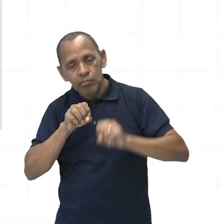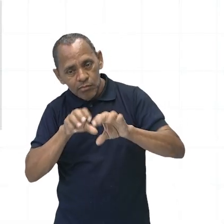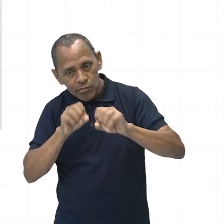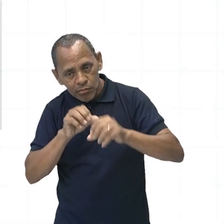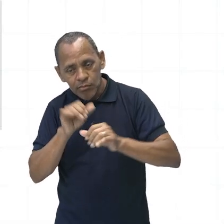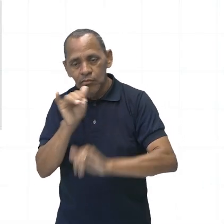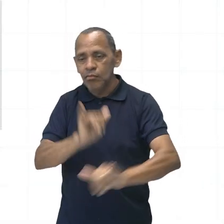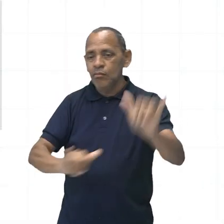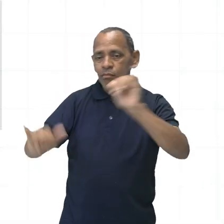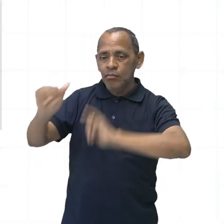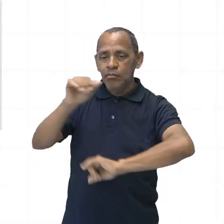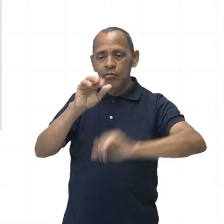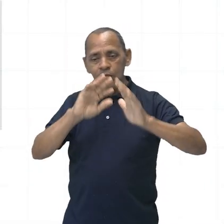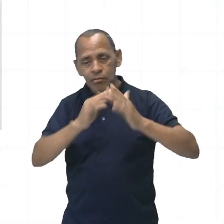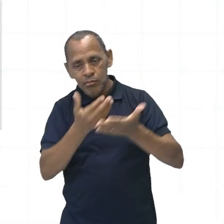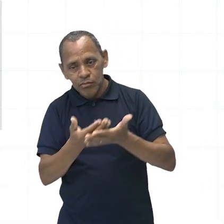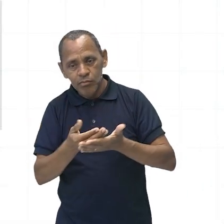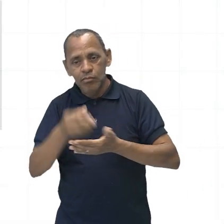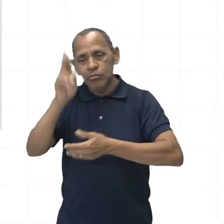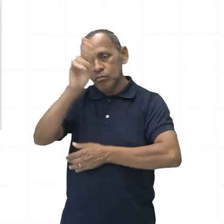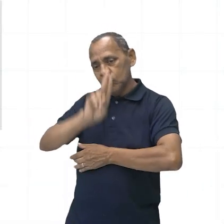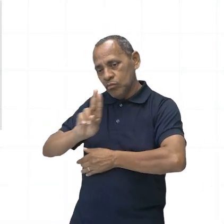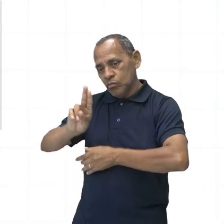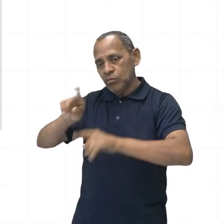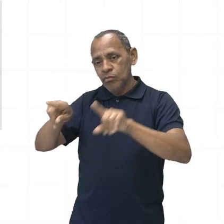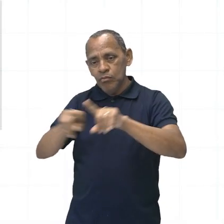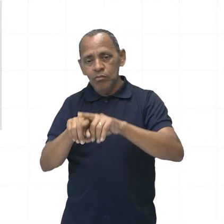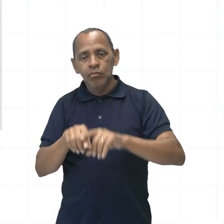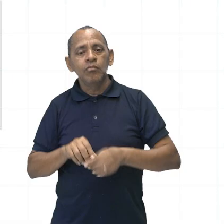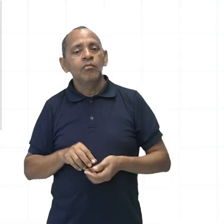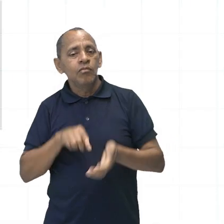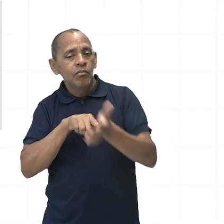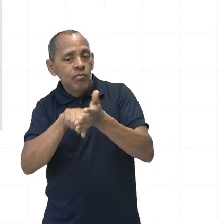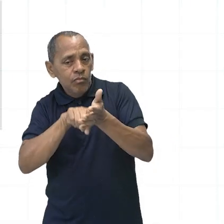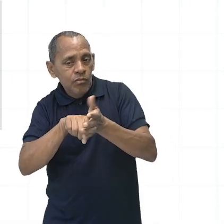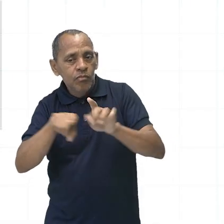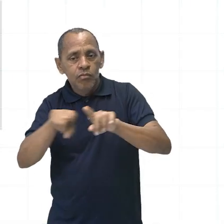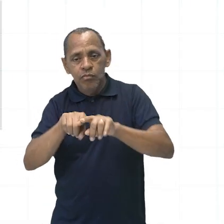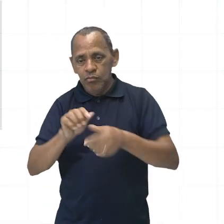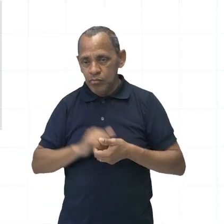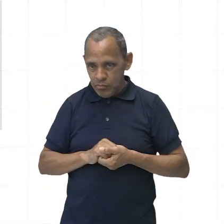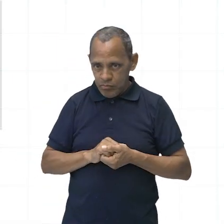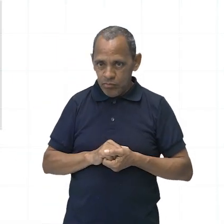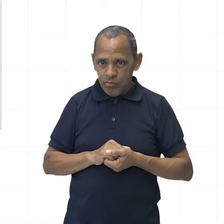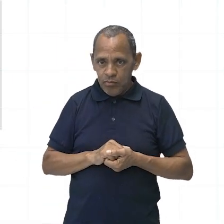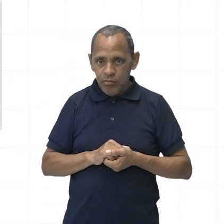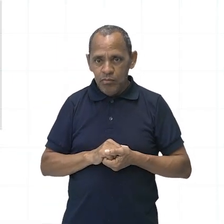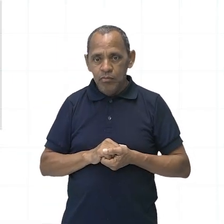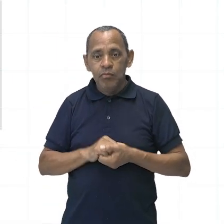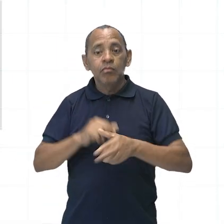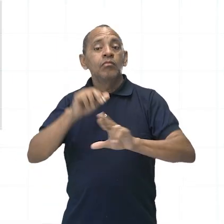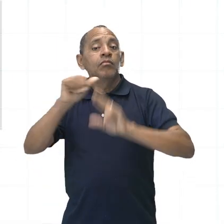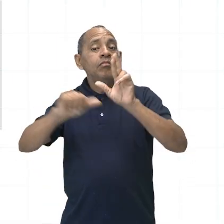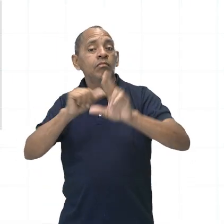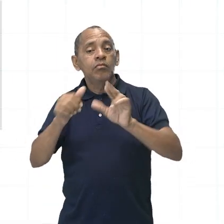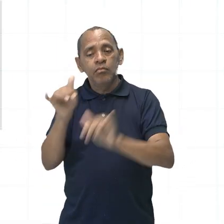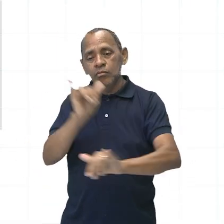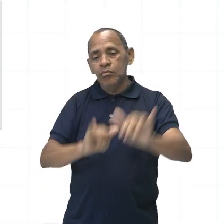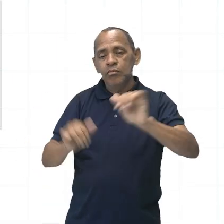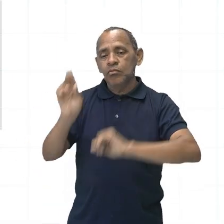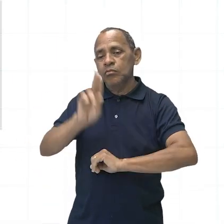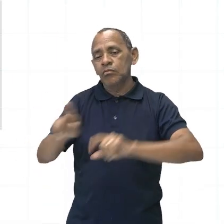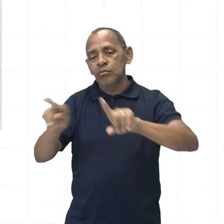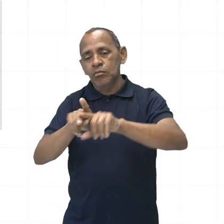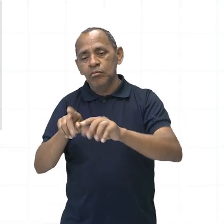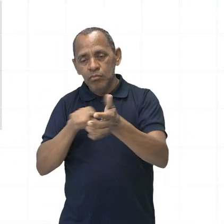de química em escolas e universidades, onde são realizados experimentos e cálculos relacionados a reações químicas.